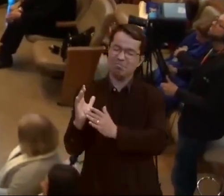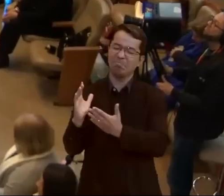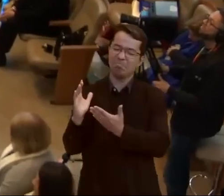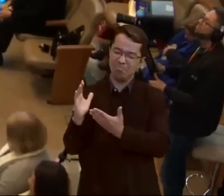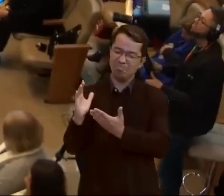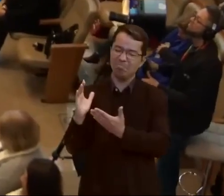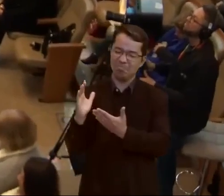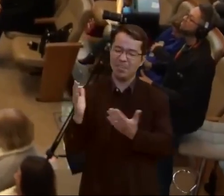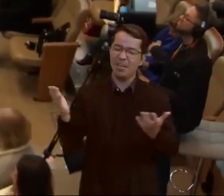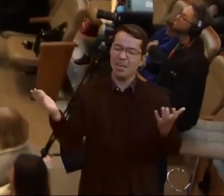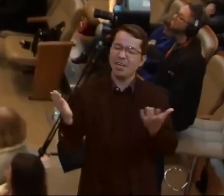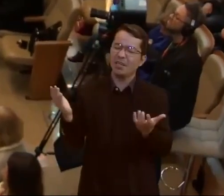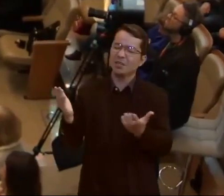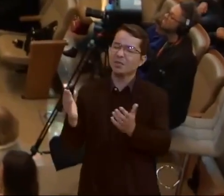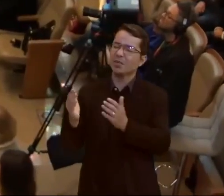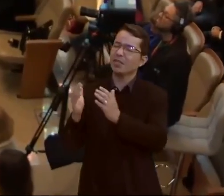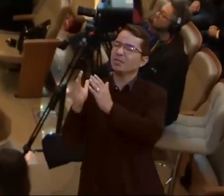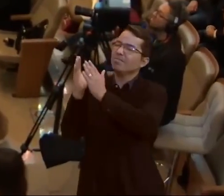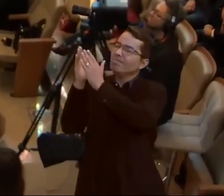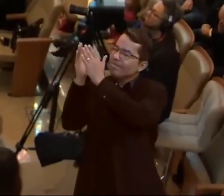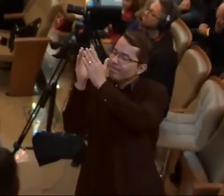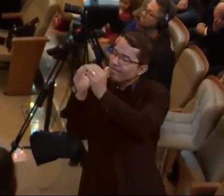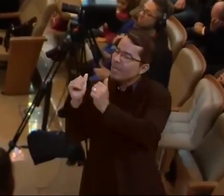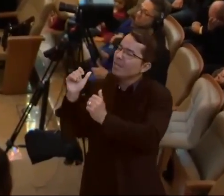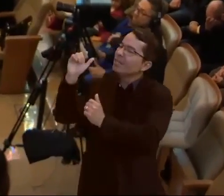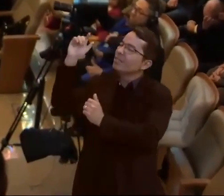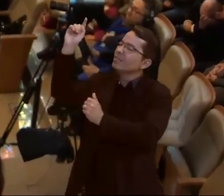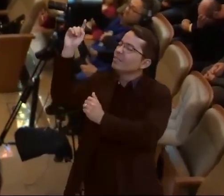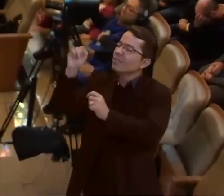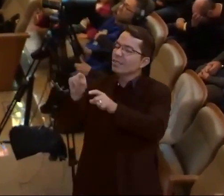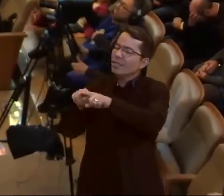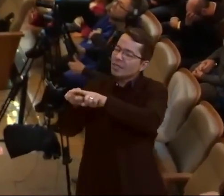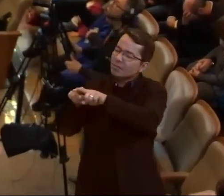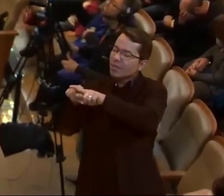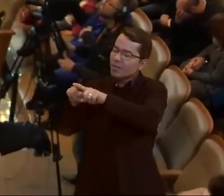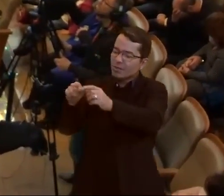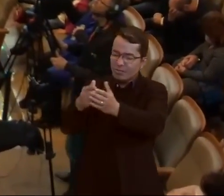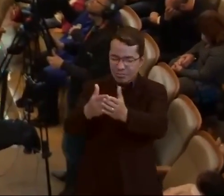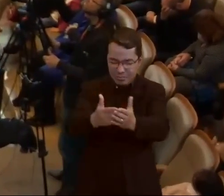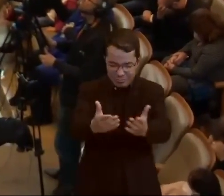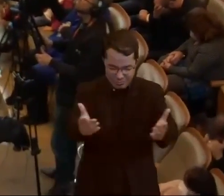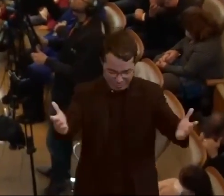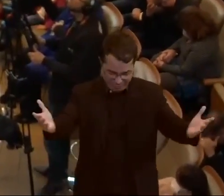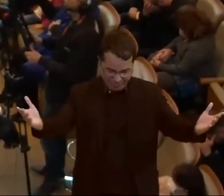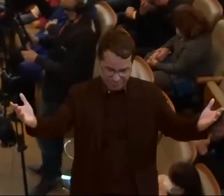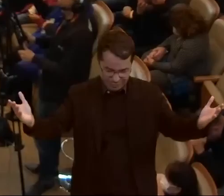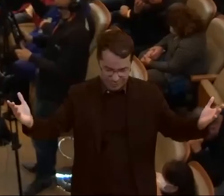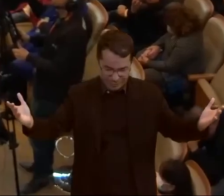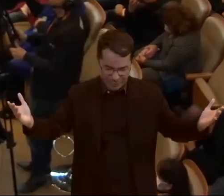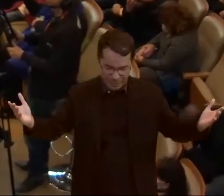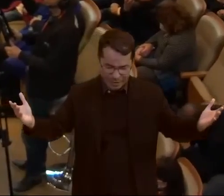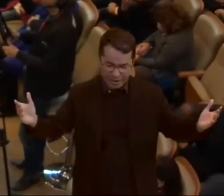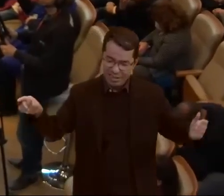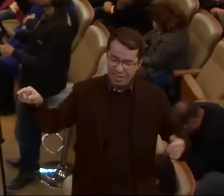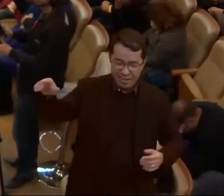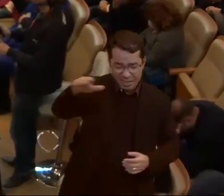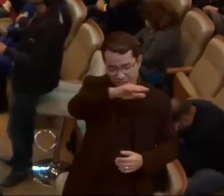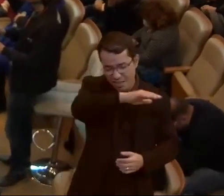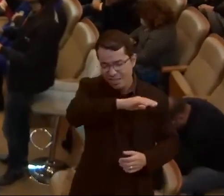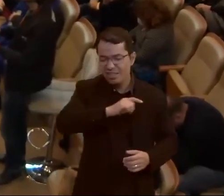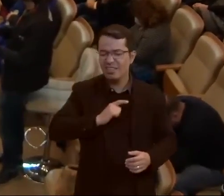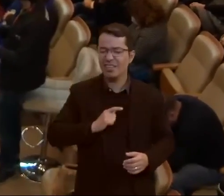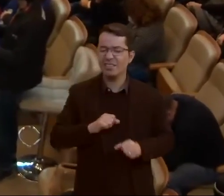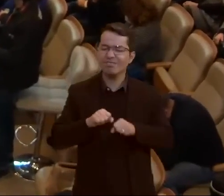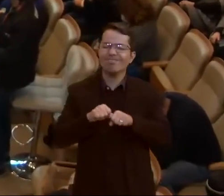aqui, muitos, Senhor, quebrados, em tantos aspectos da vida. Eu não